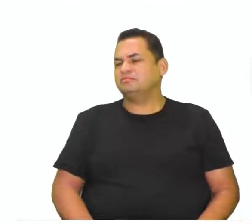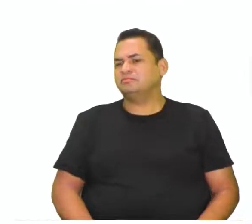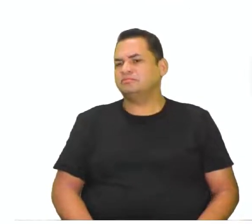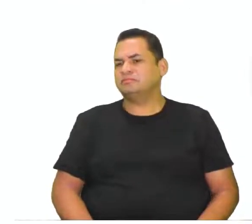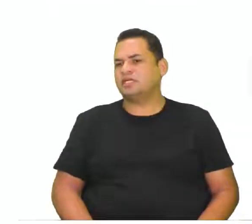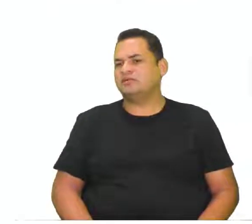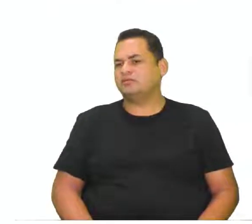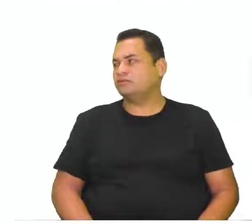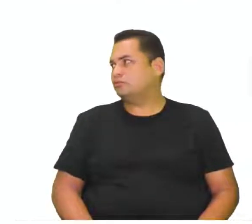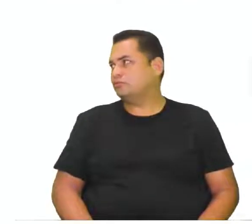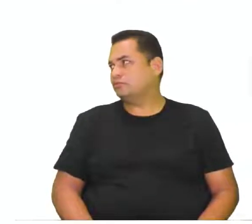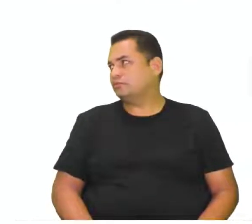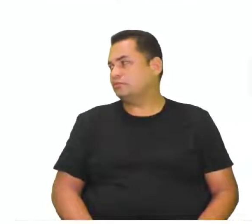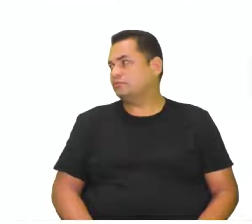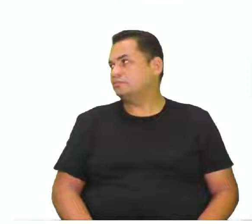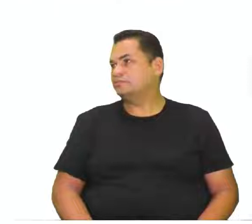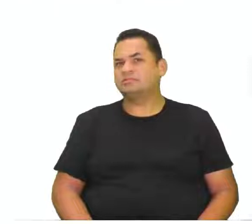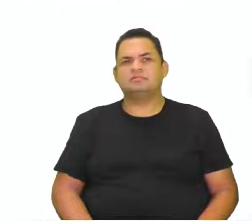Eu vi.